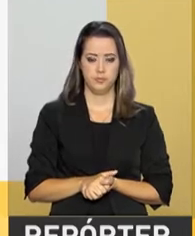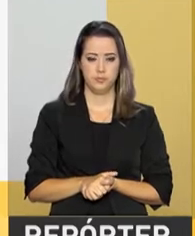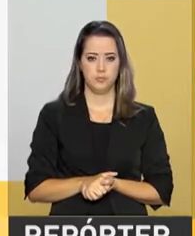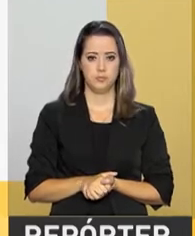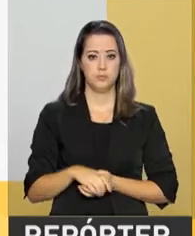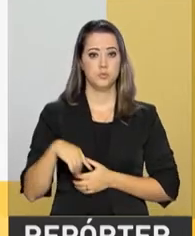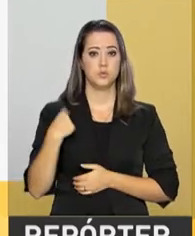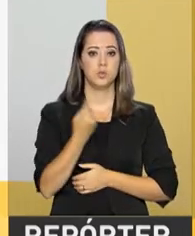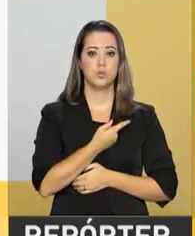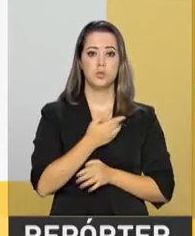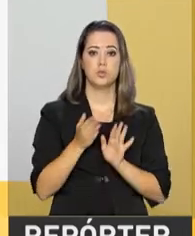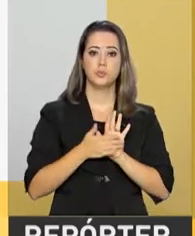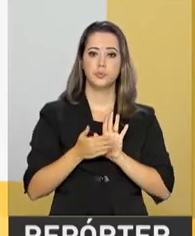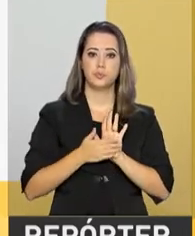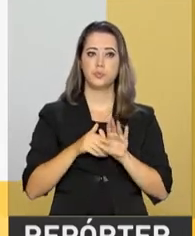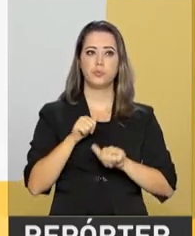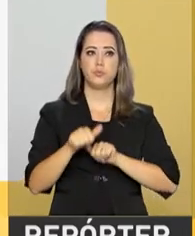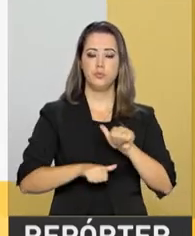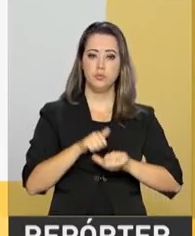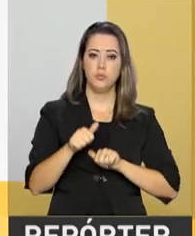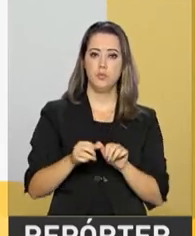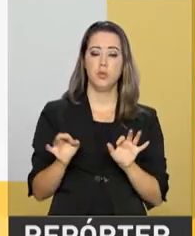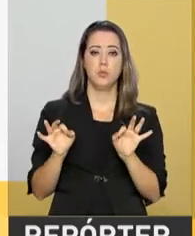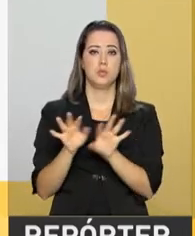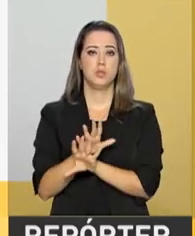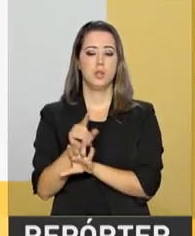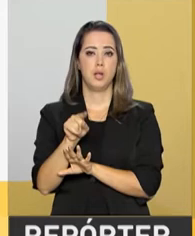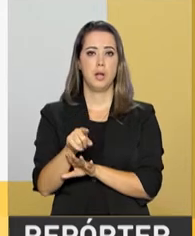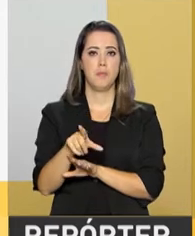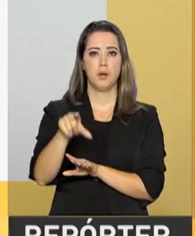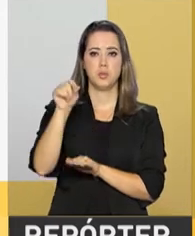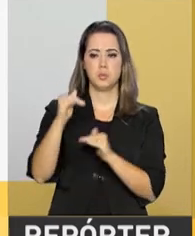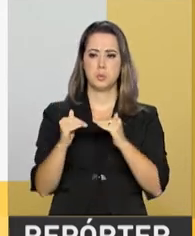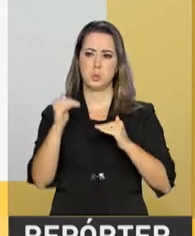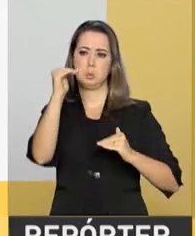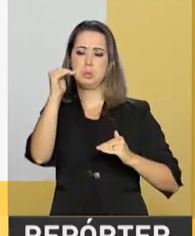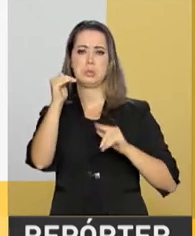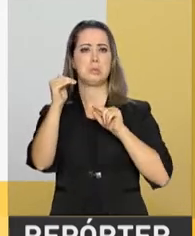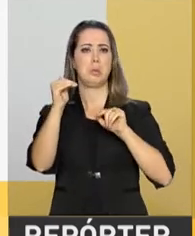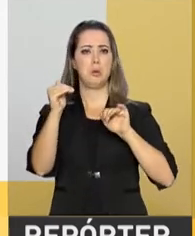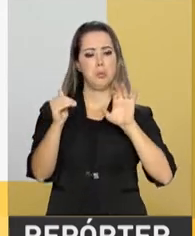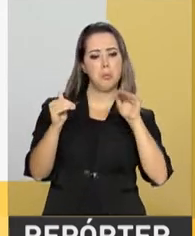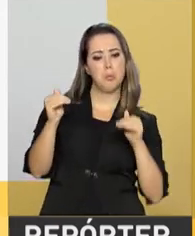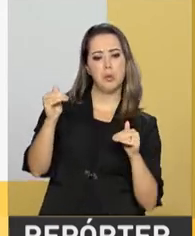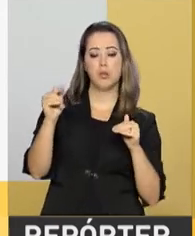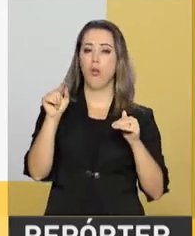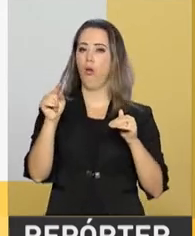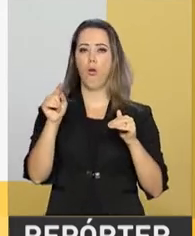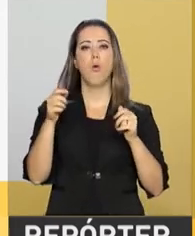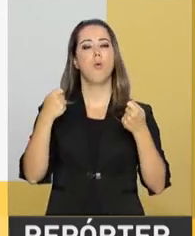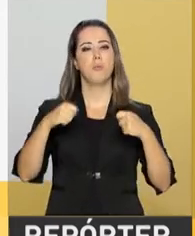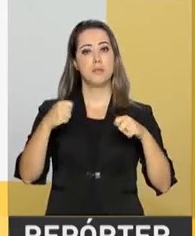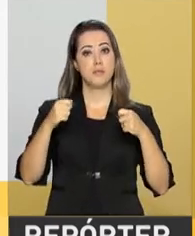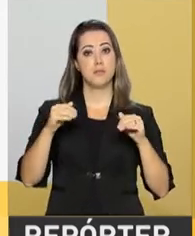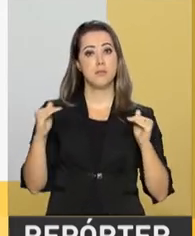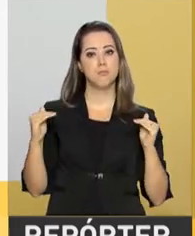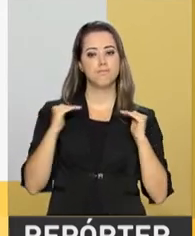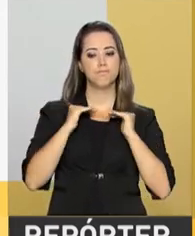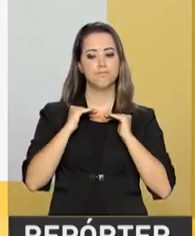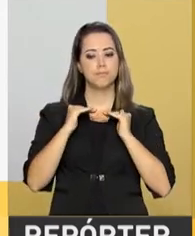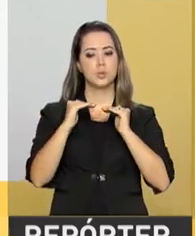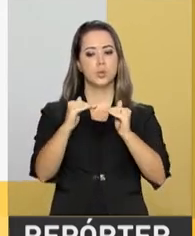estamos propondo mudanças que queremos acabar com os privilégios queremos fazer um sistema de aposentadorias mais justo onde todos